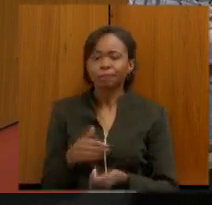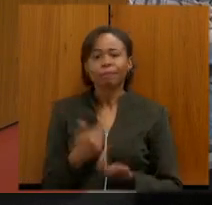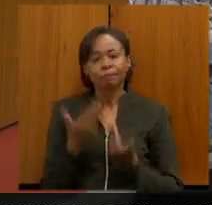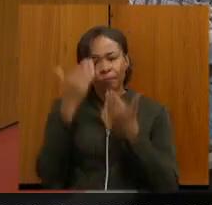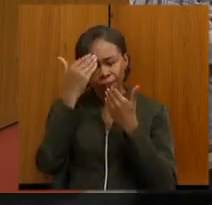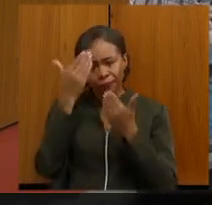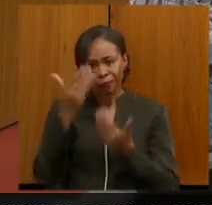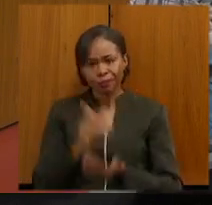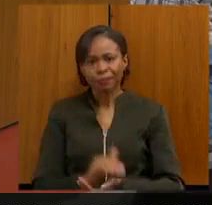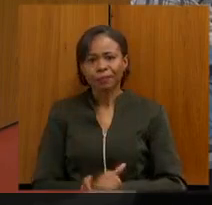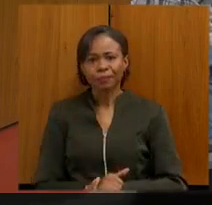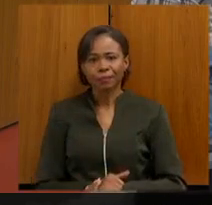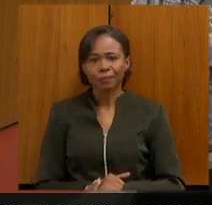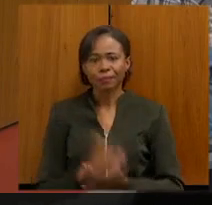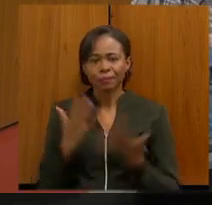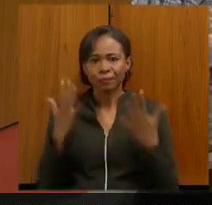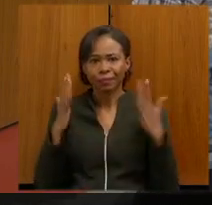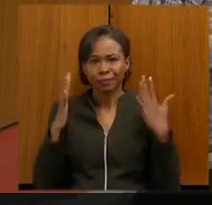a